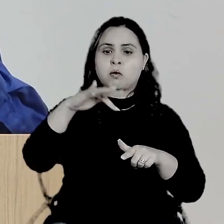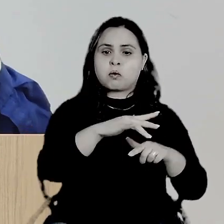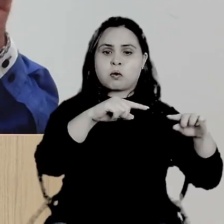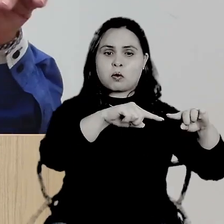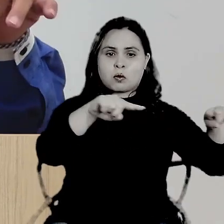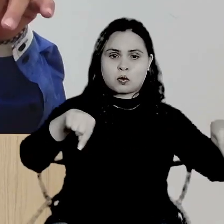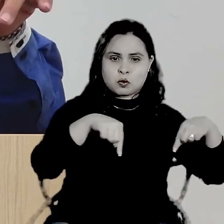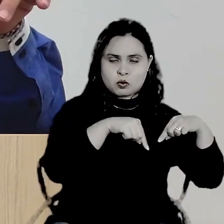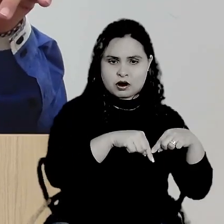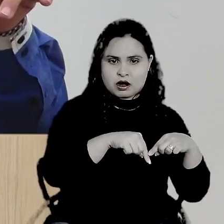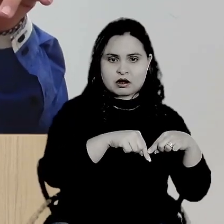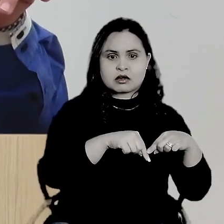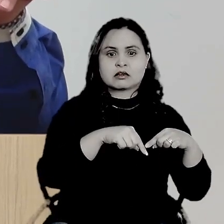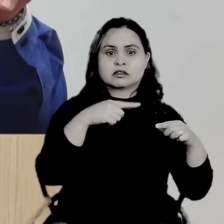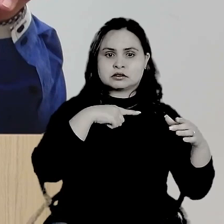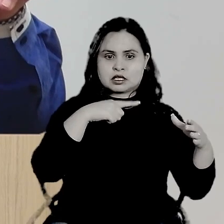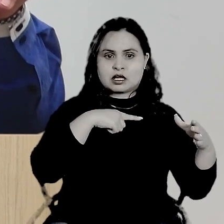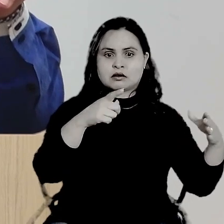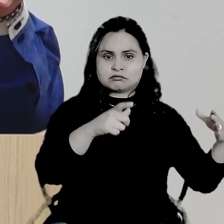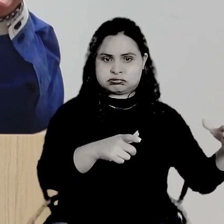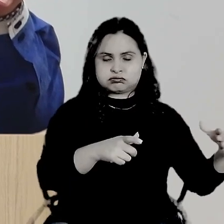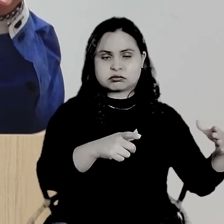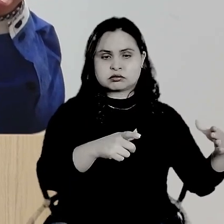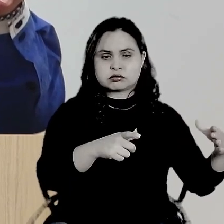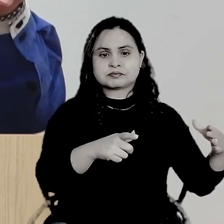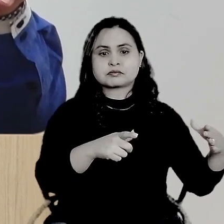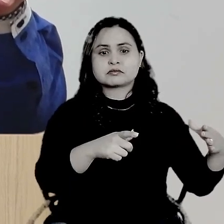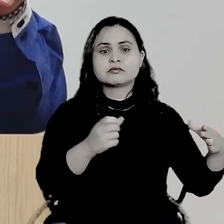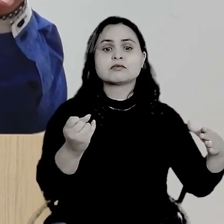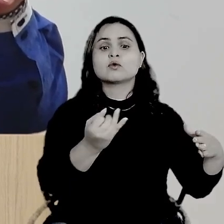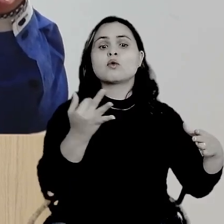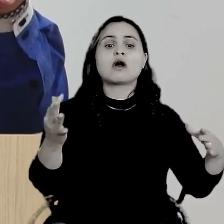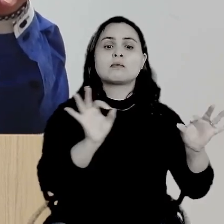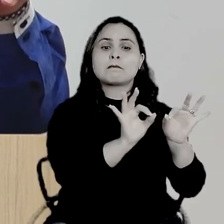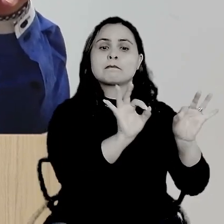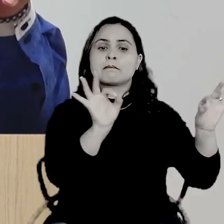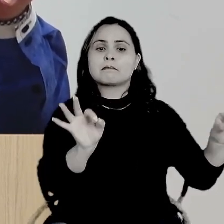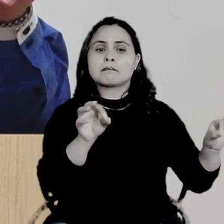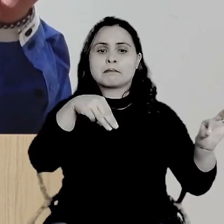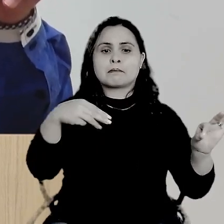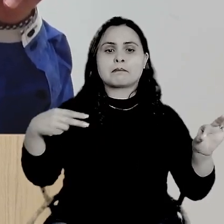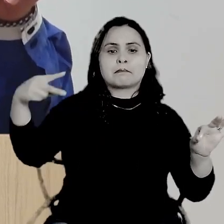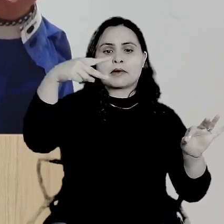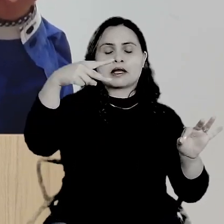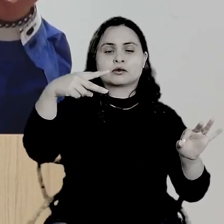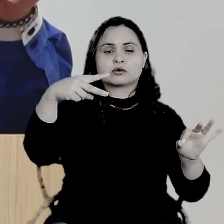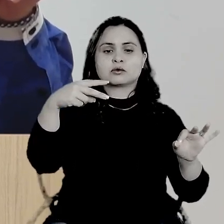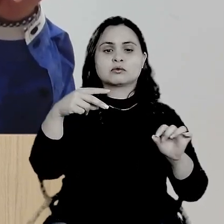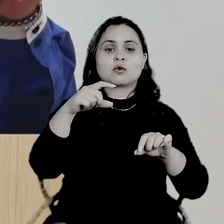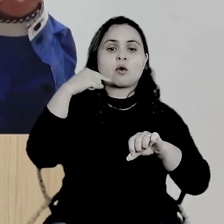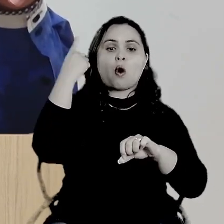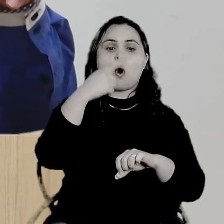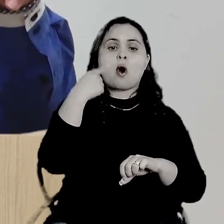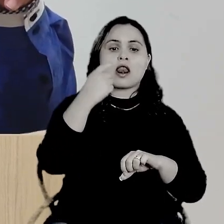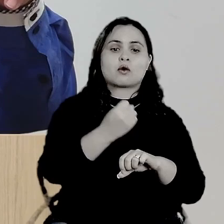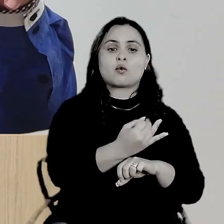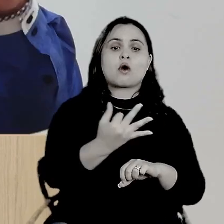Que a. Hein, Sandro, quantos que é o metro cúbico da água lá por segundo, por hora? Sandro?